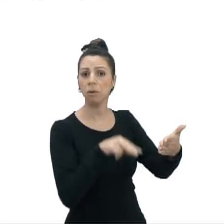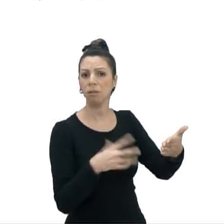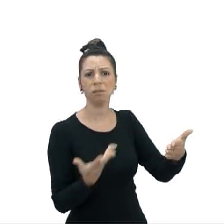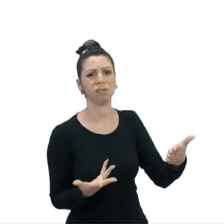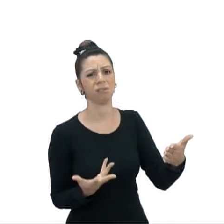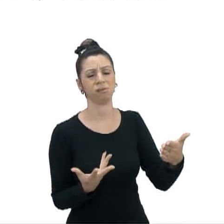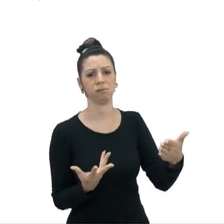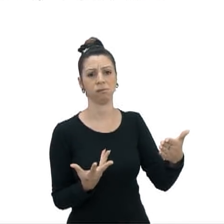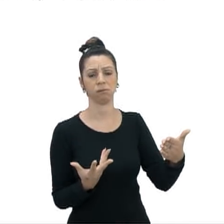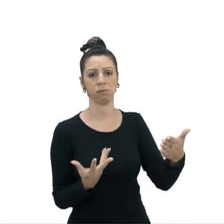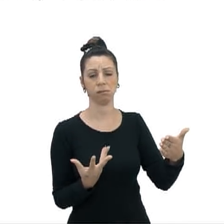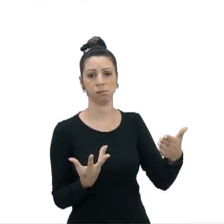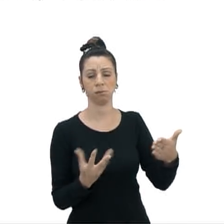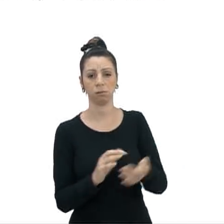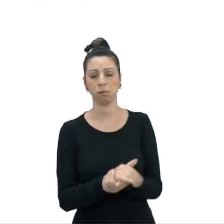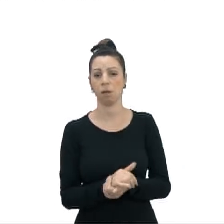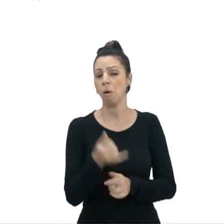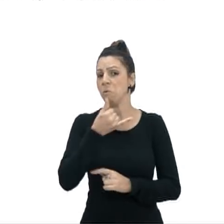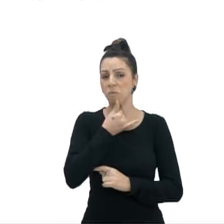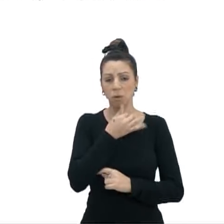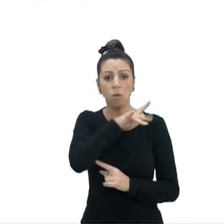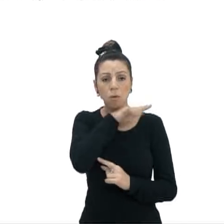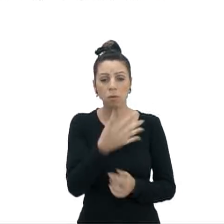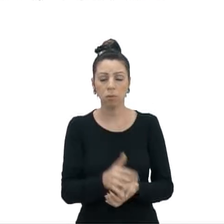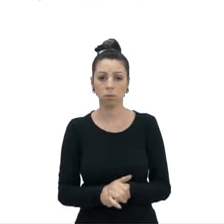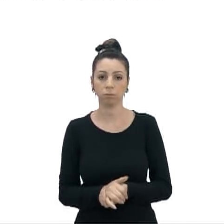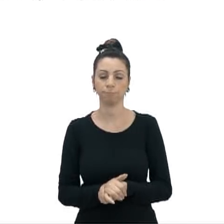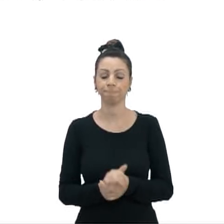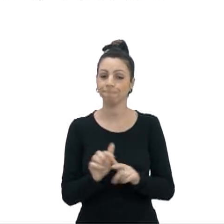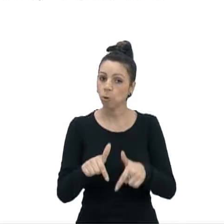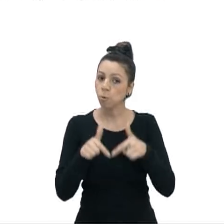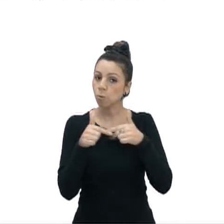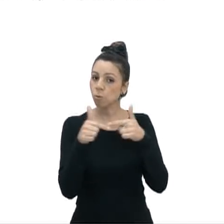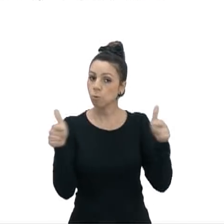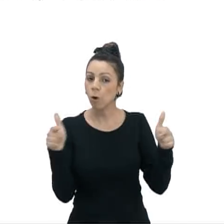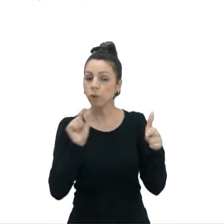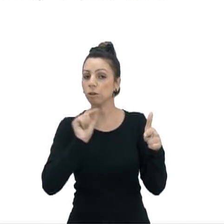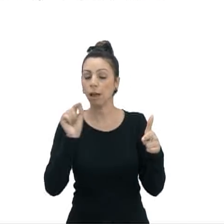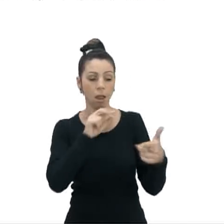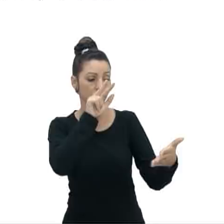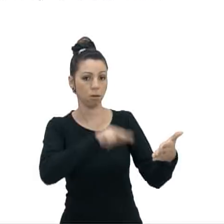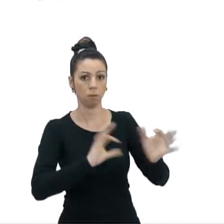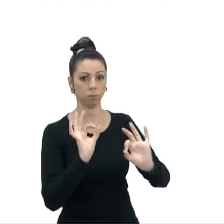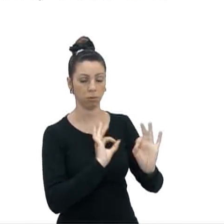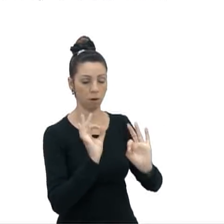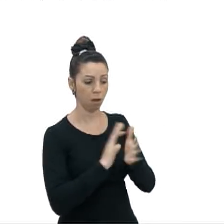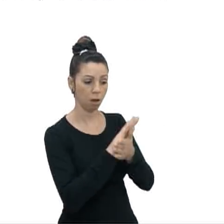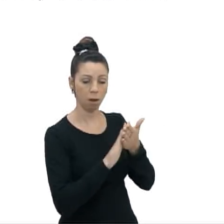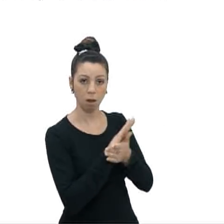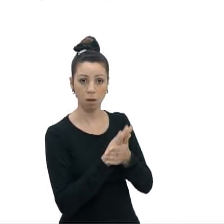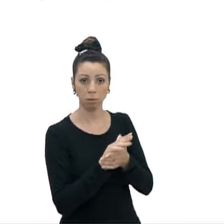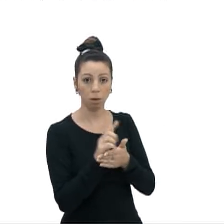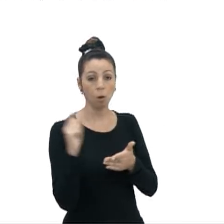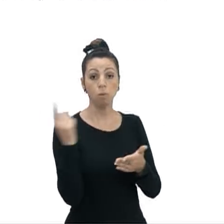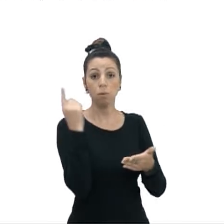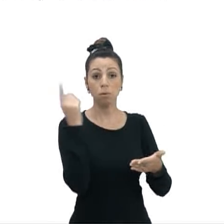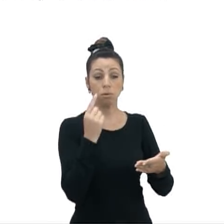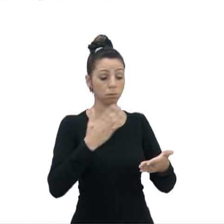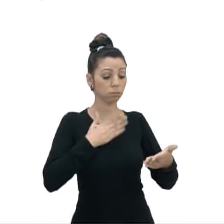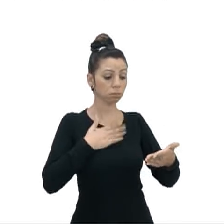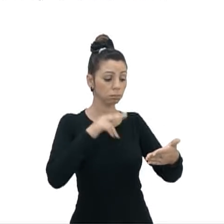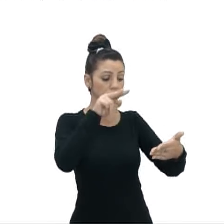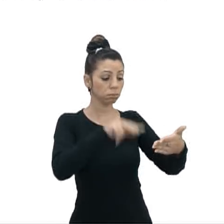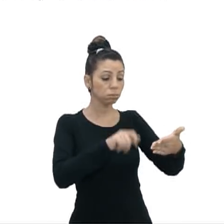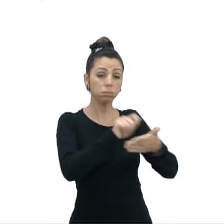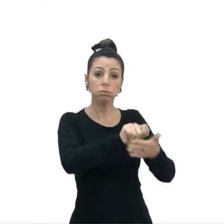do mundo. Achei péssimo. A sorte é que ela não leu nada. Poxa, aqui é o meu único espaço que eu tenho e que é só meu.